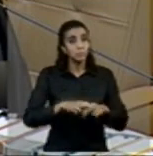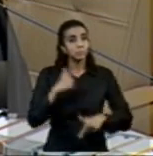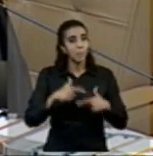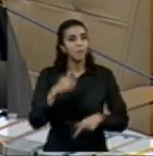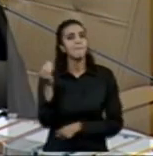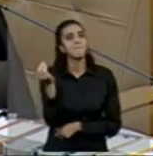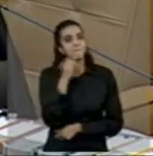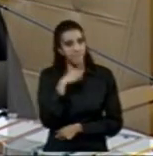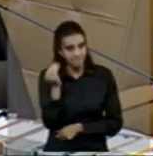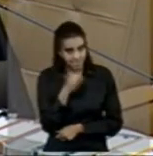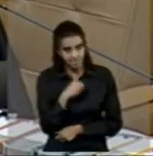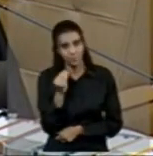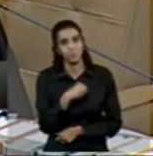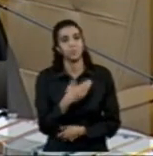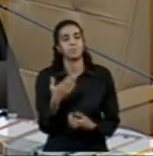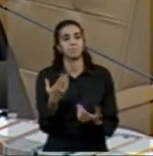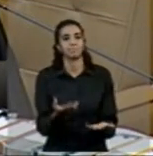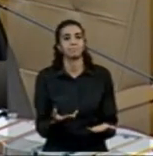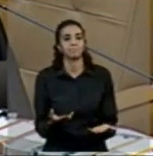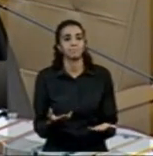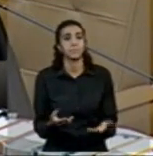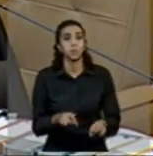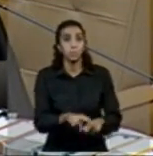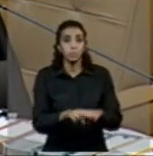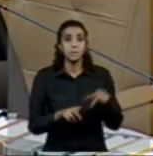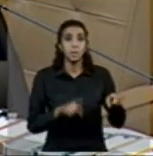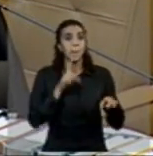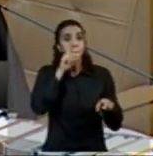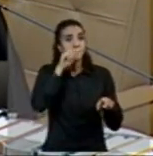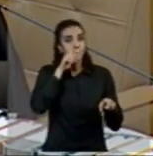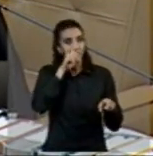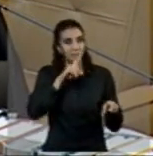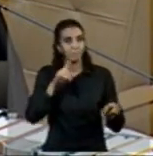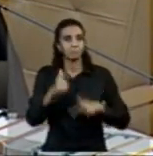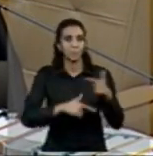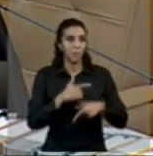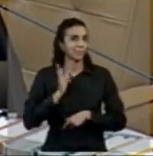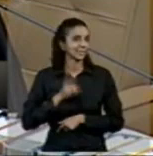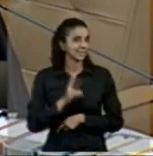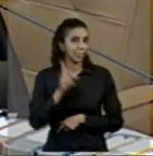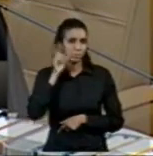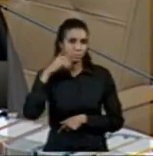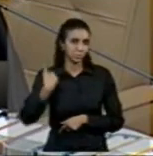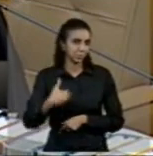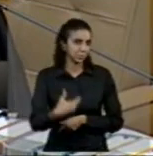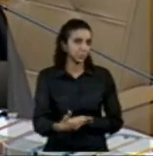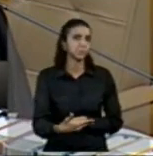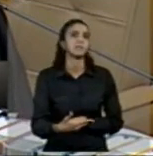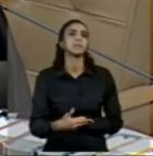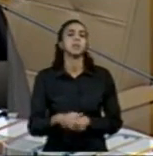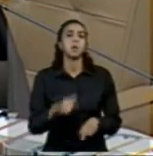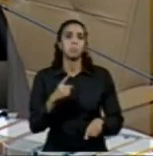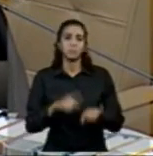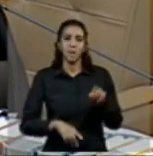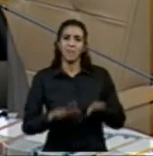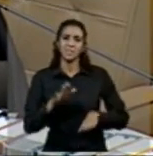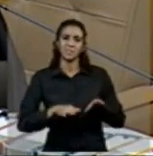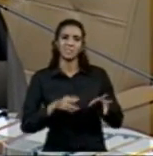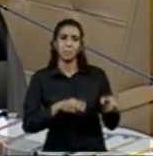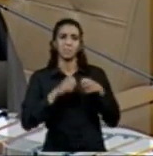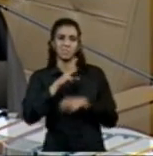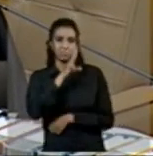vulnerabiliza os trabalhadores a ponto de os expor de forma mais corriqueira a formas de exploração extremas